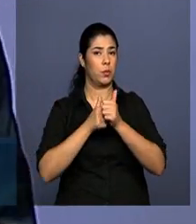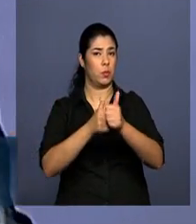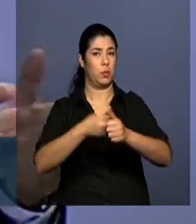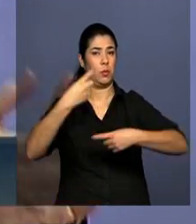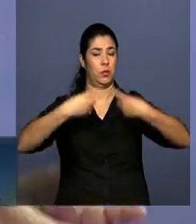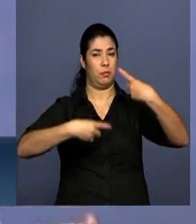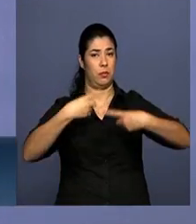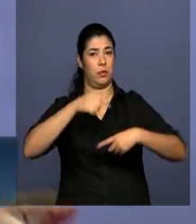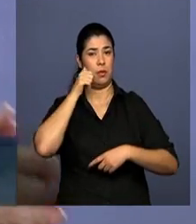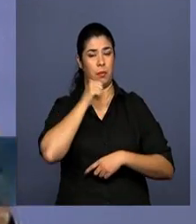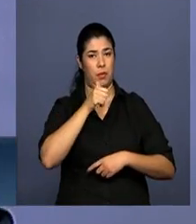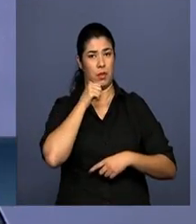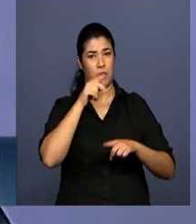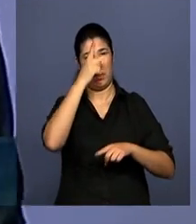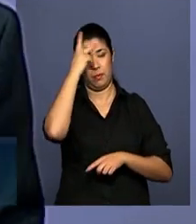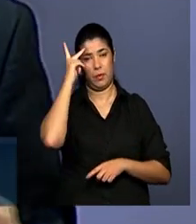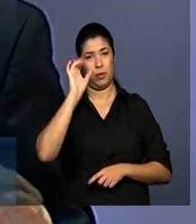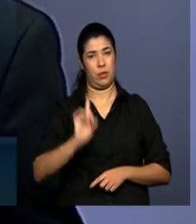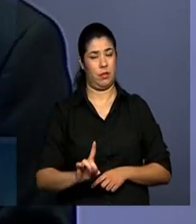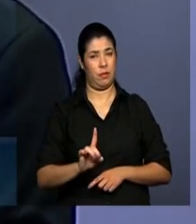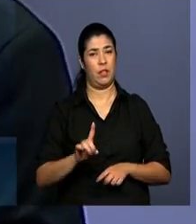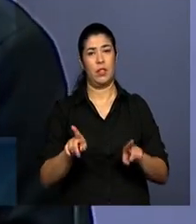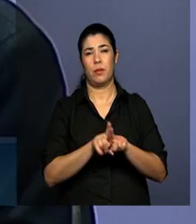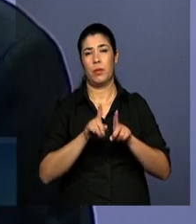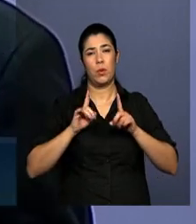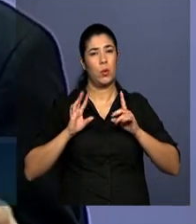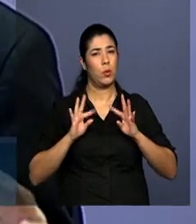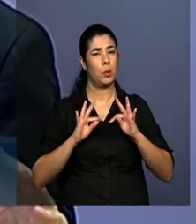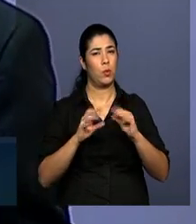para as mulheres, para as pessoas com deficiência, enfim, é